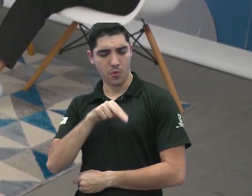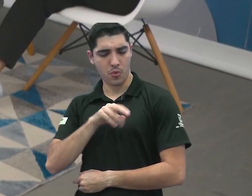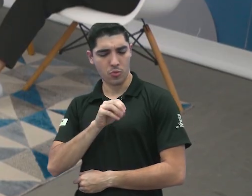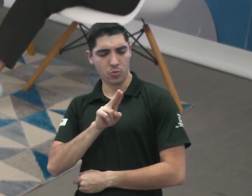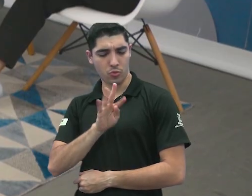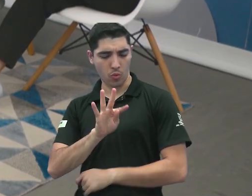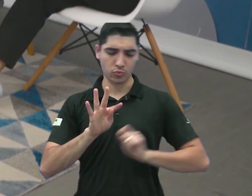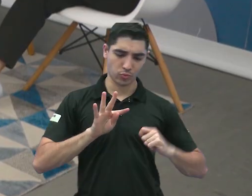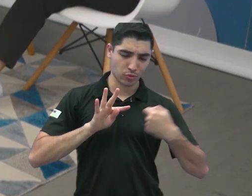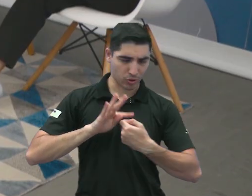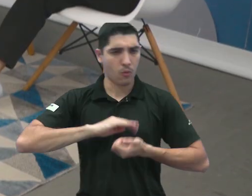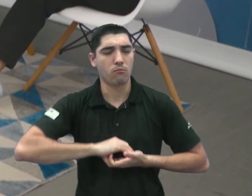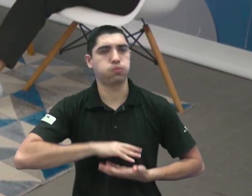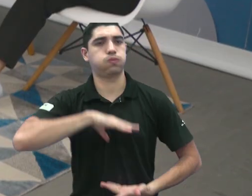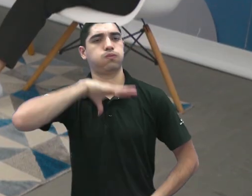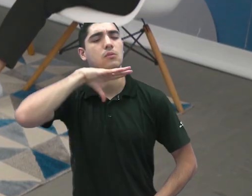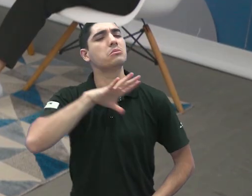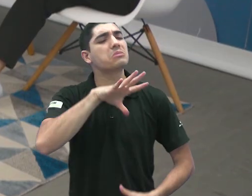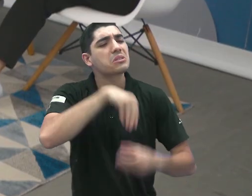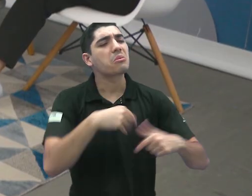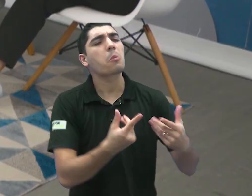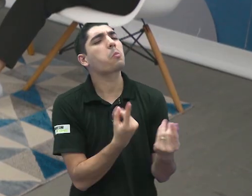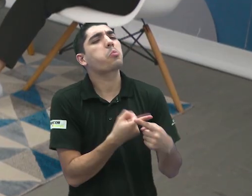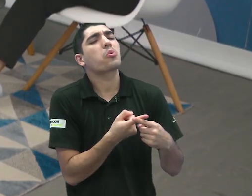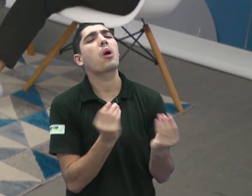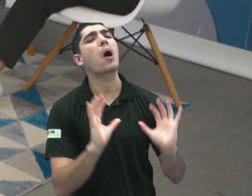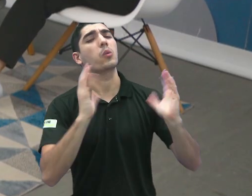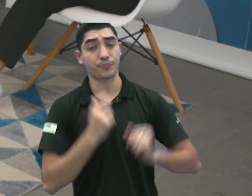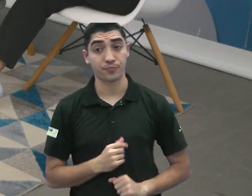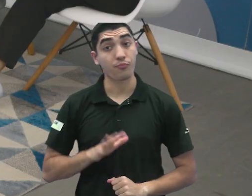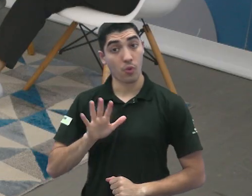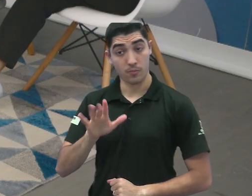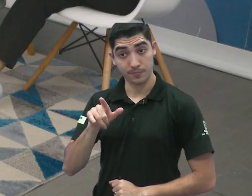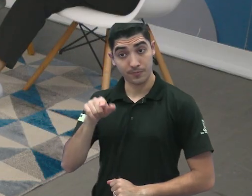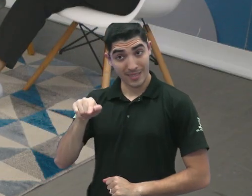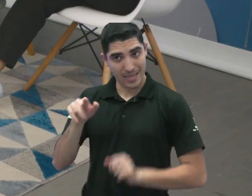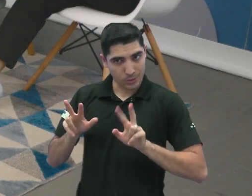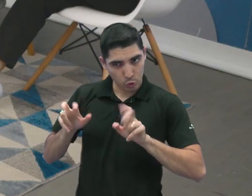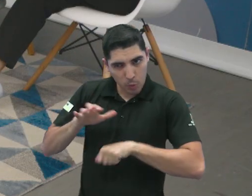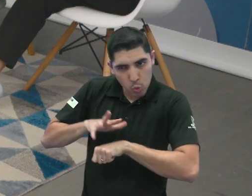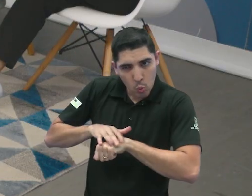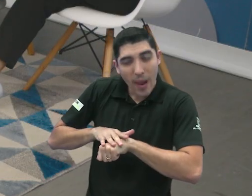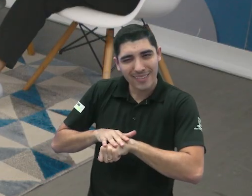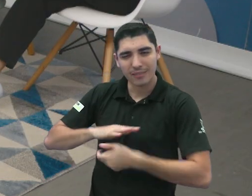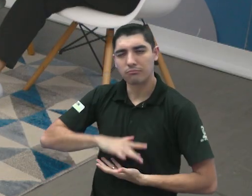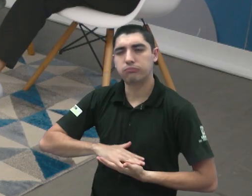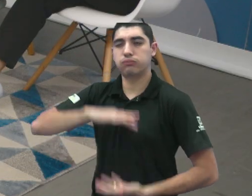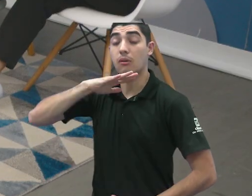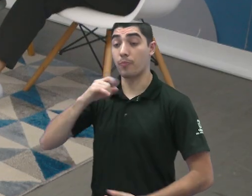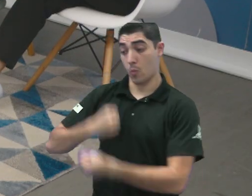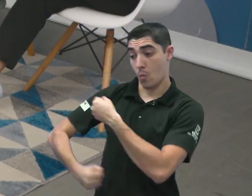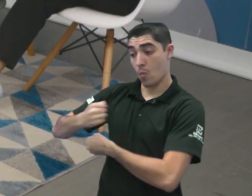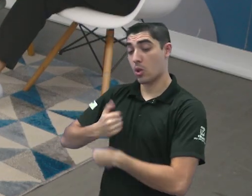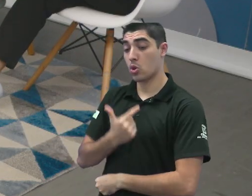dos funcionários? Bom, Rafa, primeiro eu acho que a gente precisa voltar à questão do burnout como doença ocupacional, né? Foi em